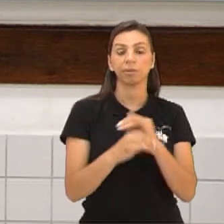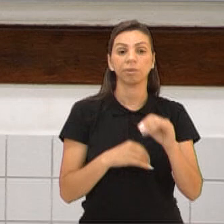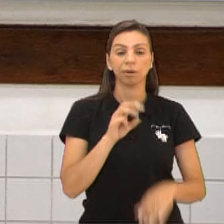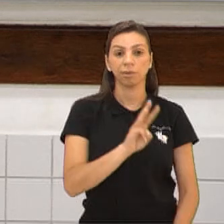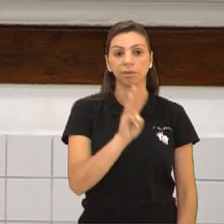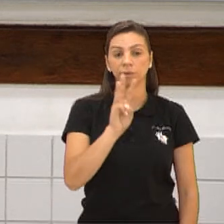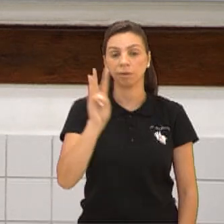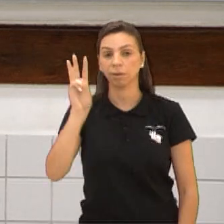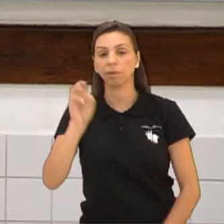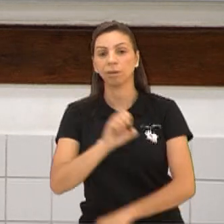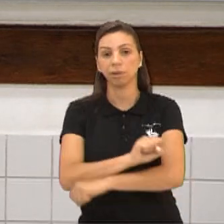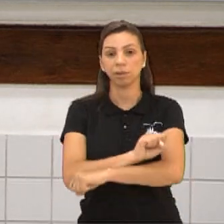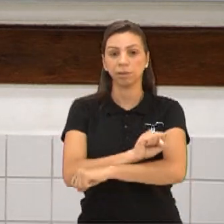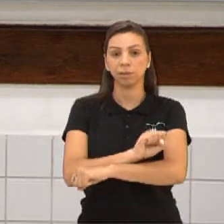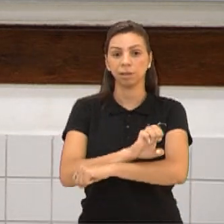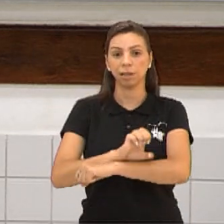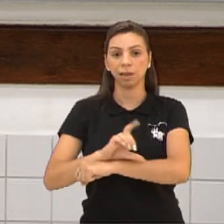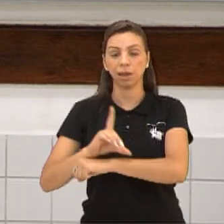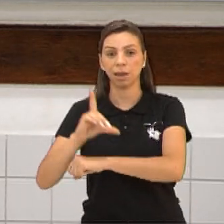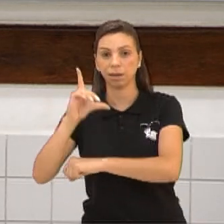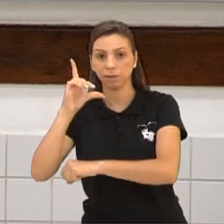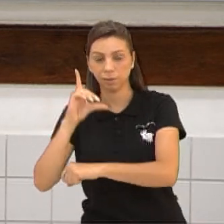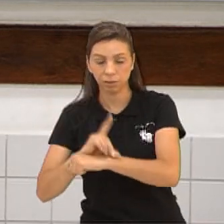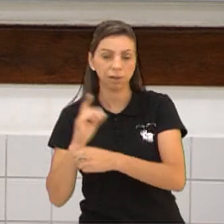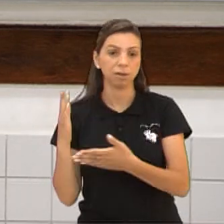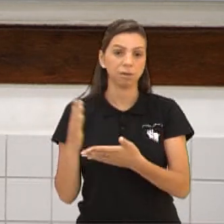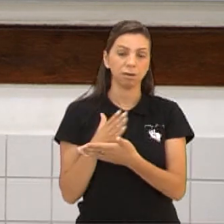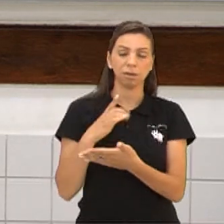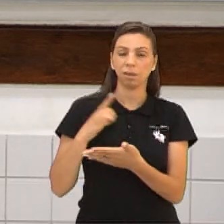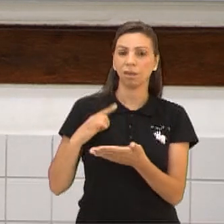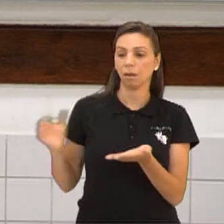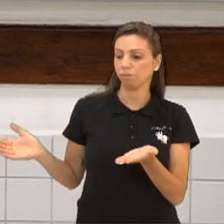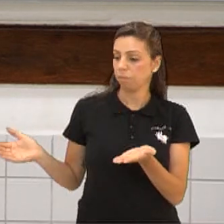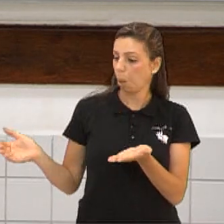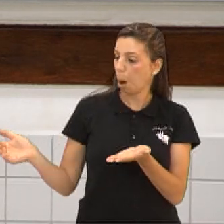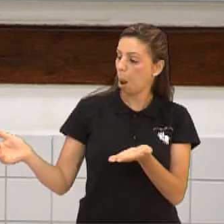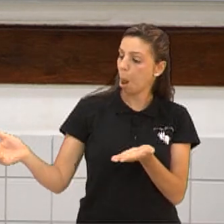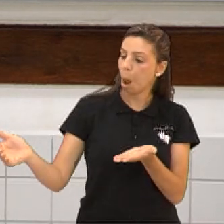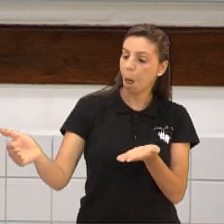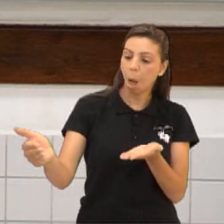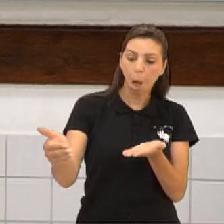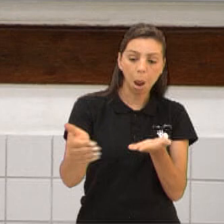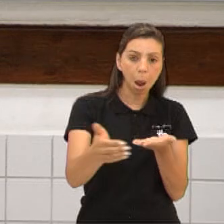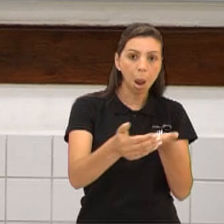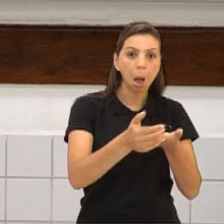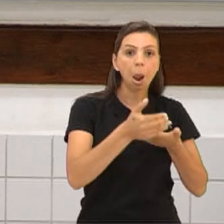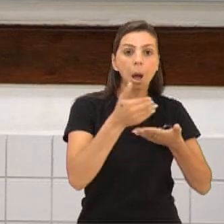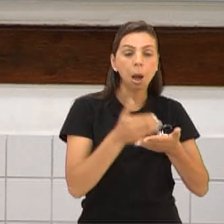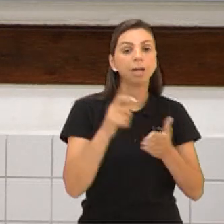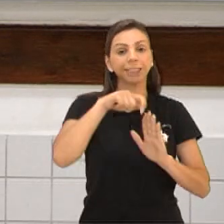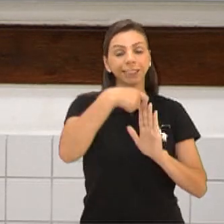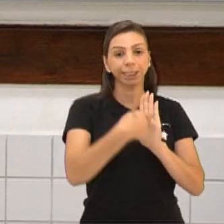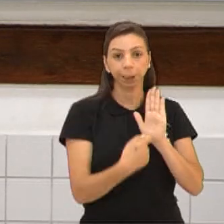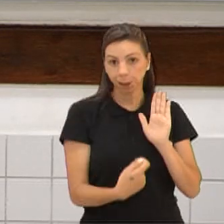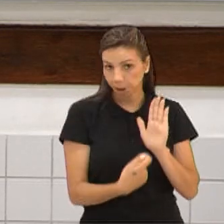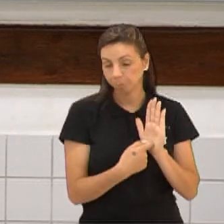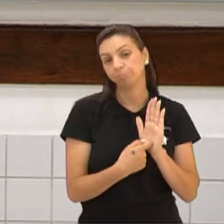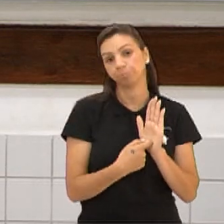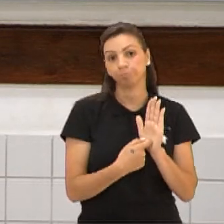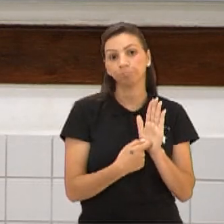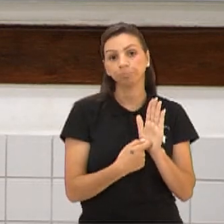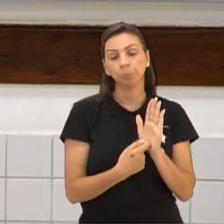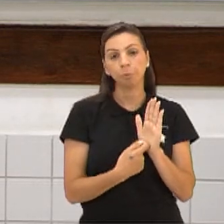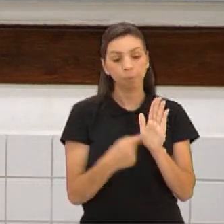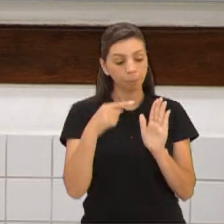chamado Antologia de Textos Filosóficos. É um compilado de vários textos da Secretaria Estadual de Educação. E um